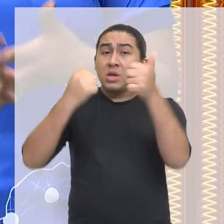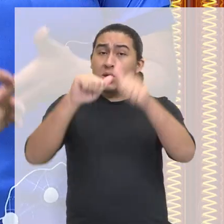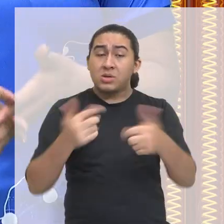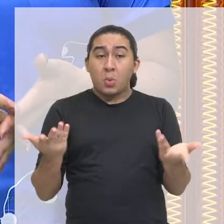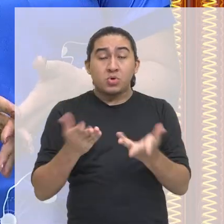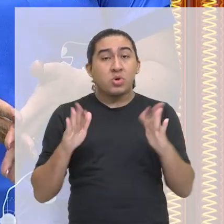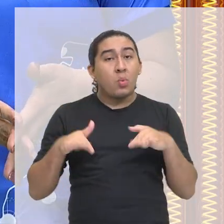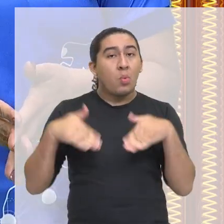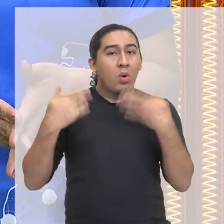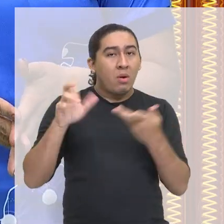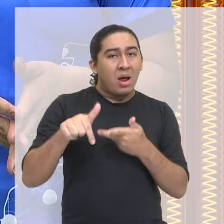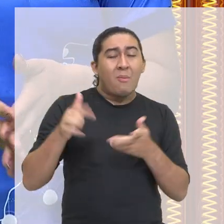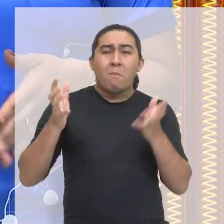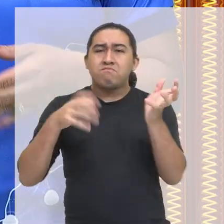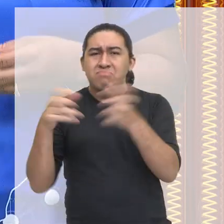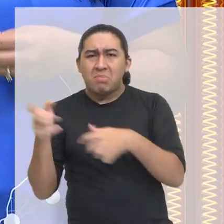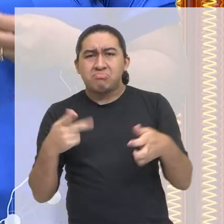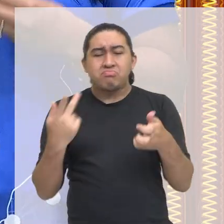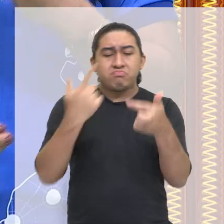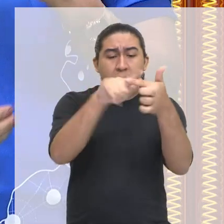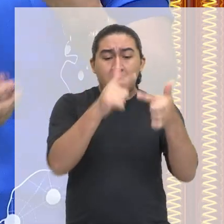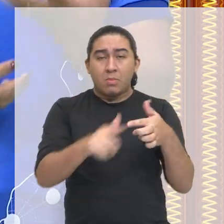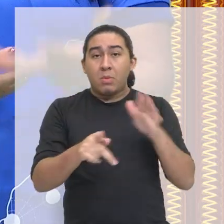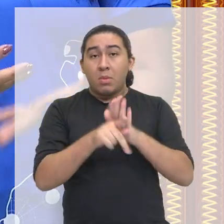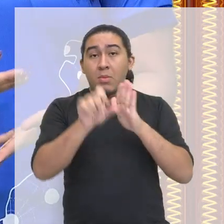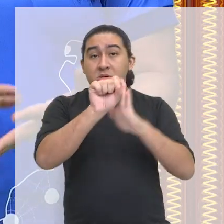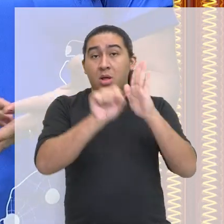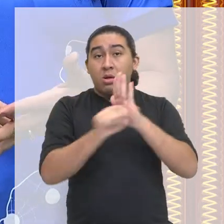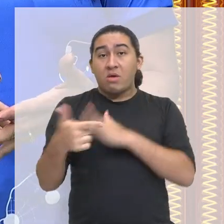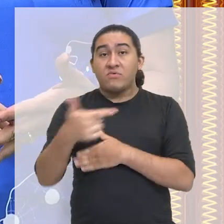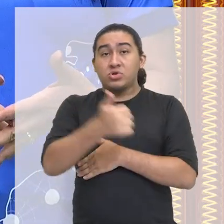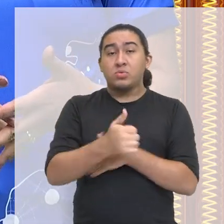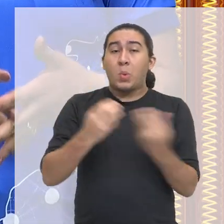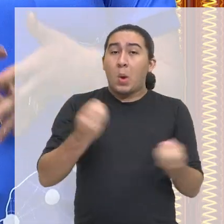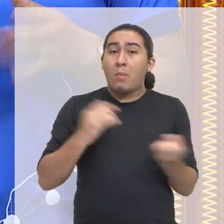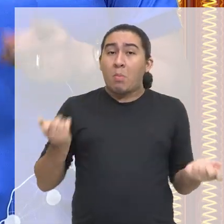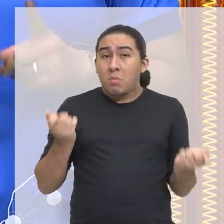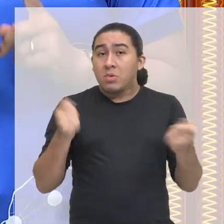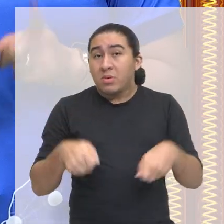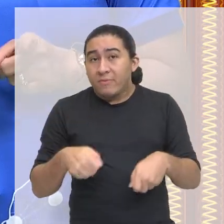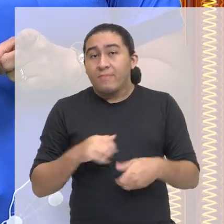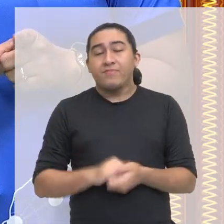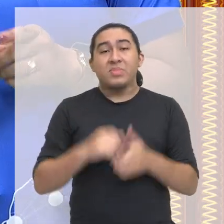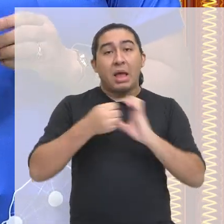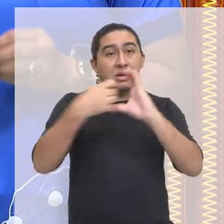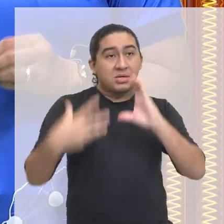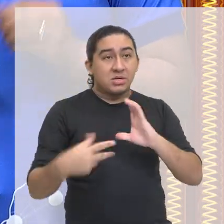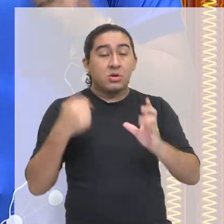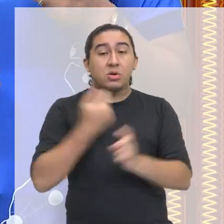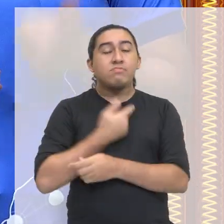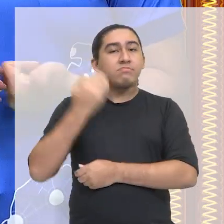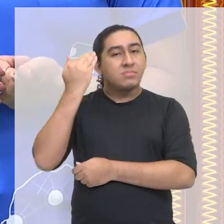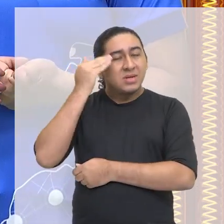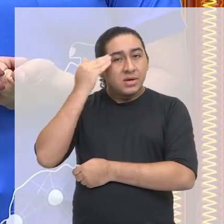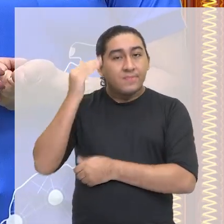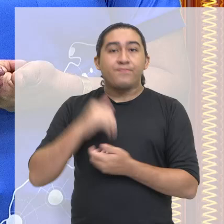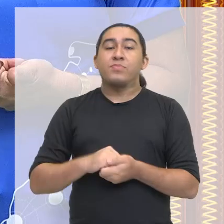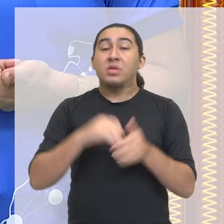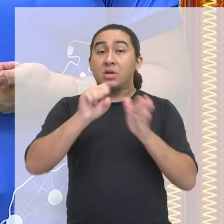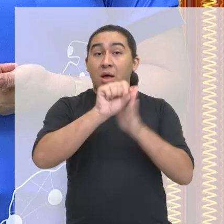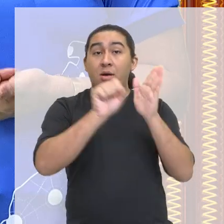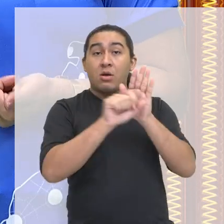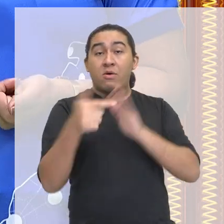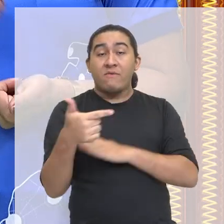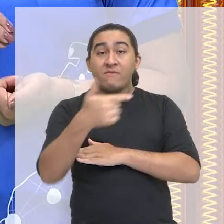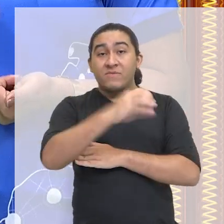os conflitos do século XXI, Como é que eles vão se caracterizar? É importante nós lembrarmos que o século XX